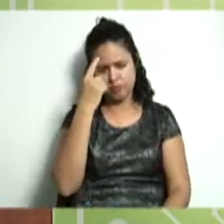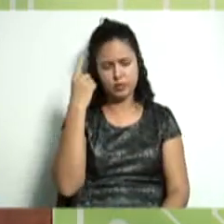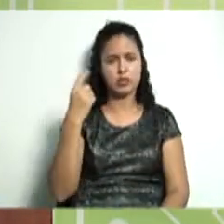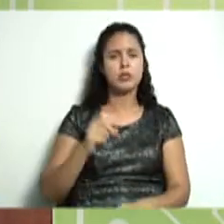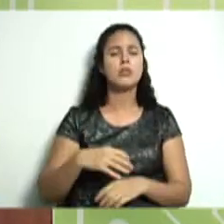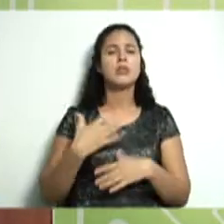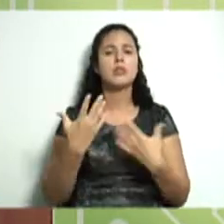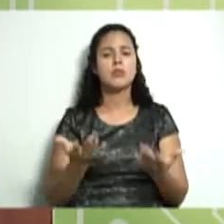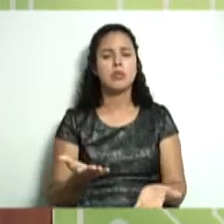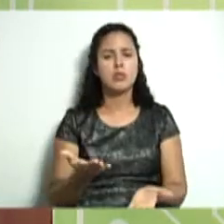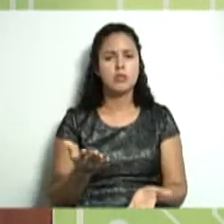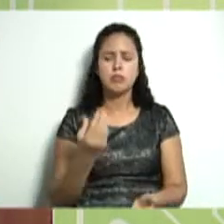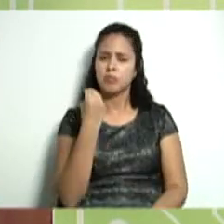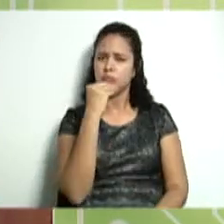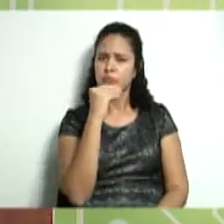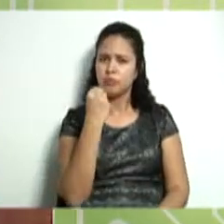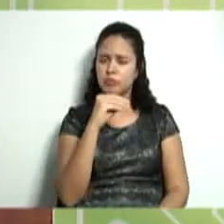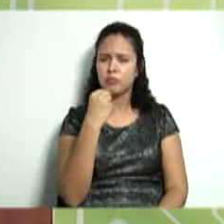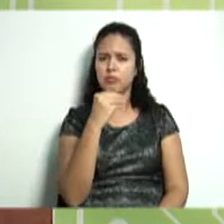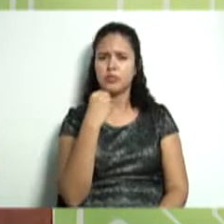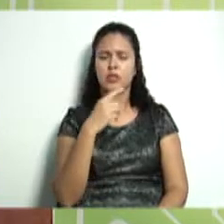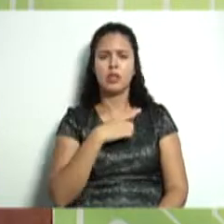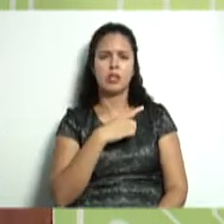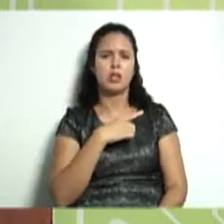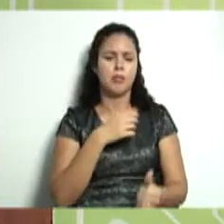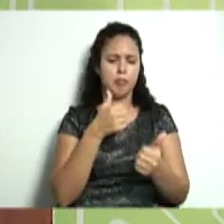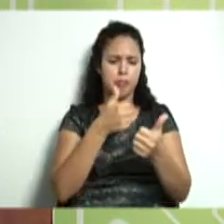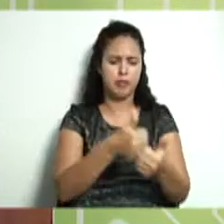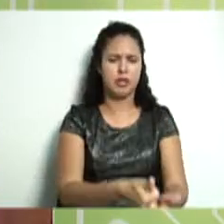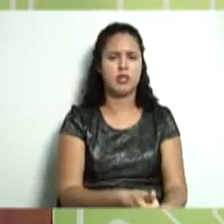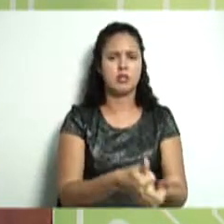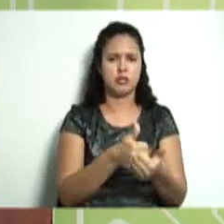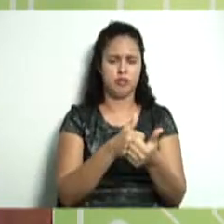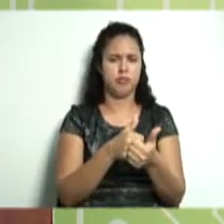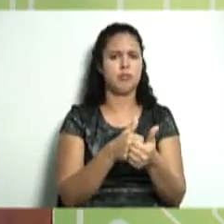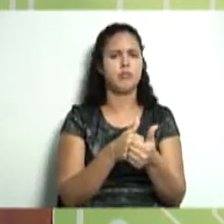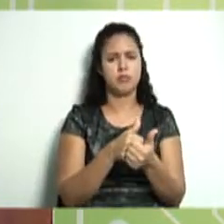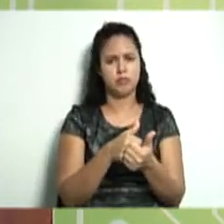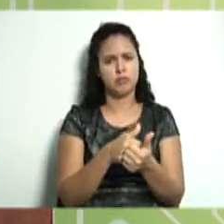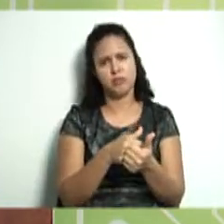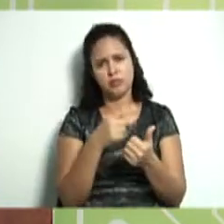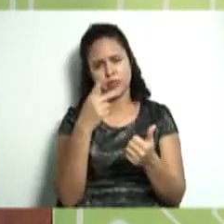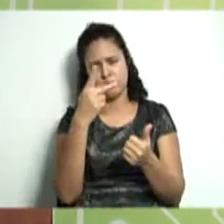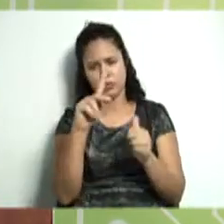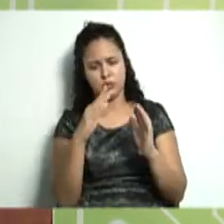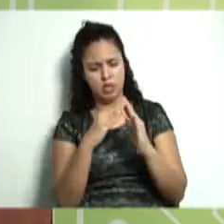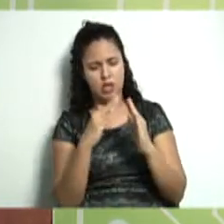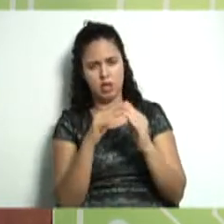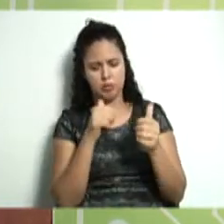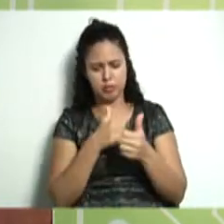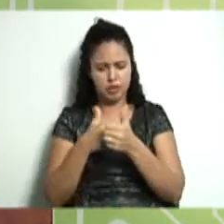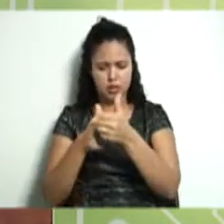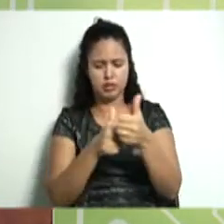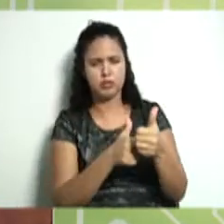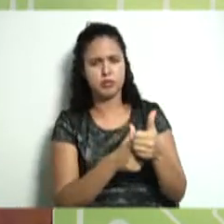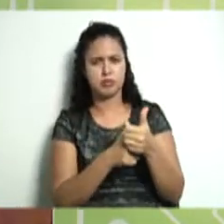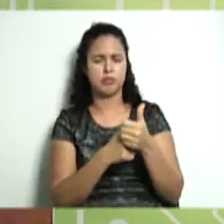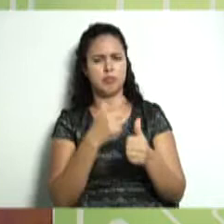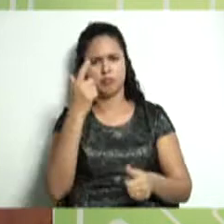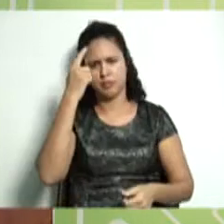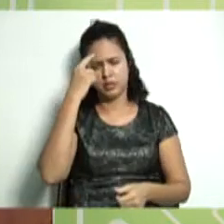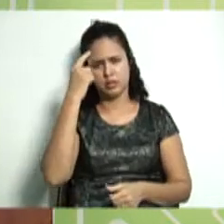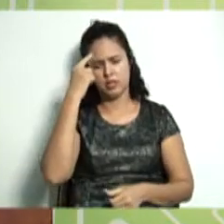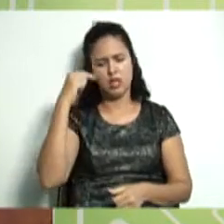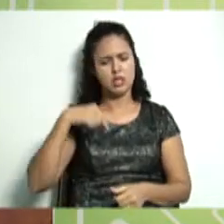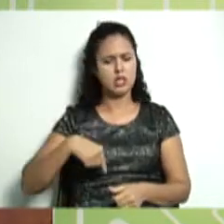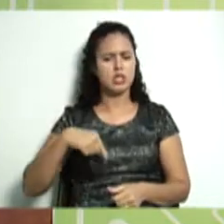qual oportunidade existe aí na região em que você mora. Pensar nessa oportunidade. Aqui na região